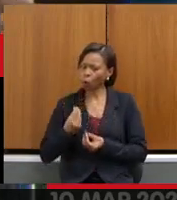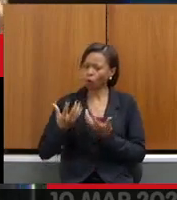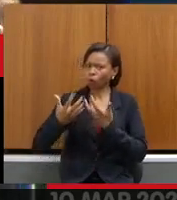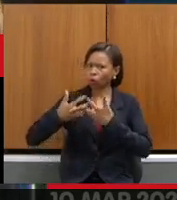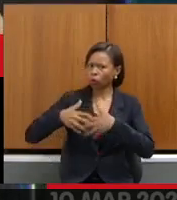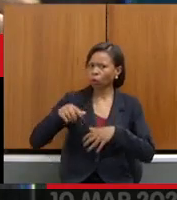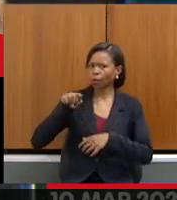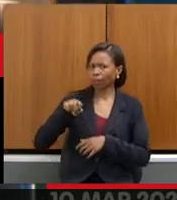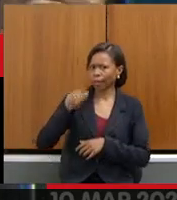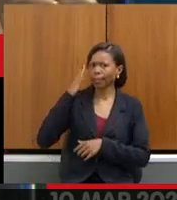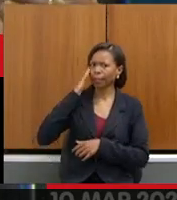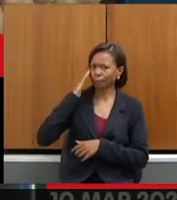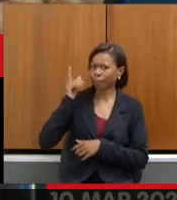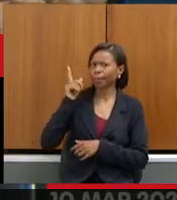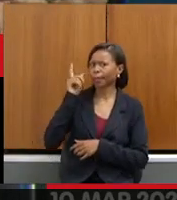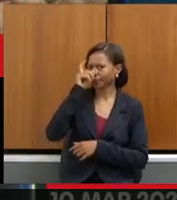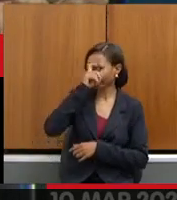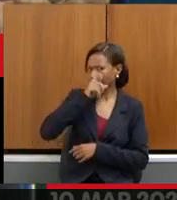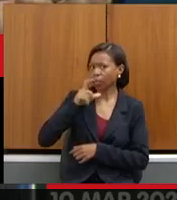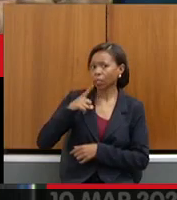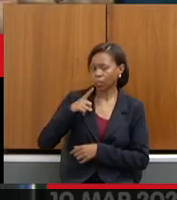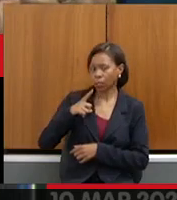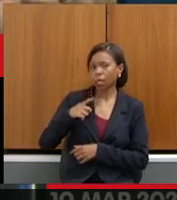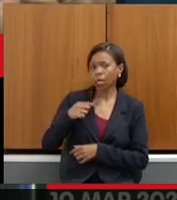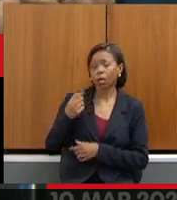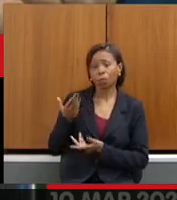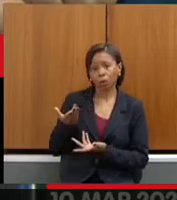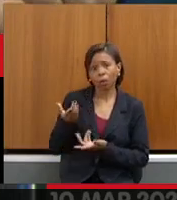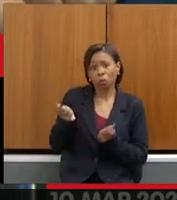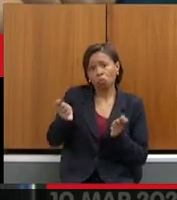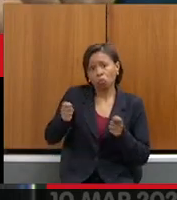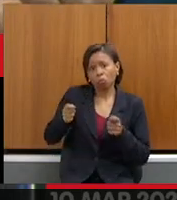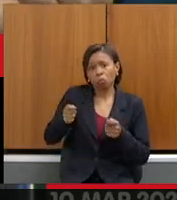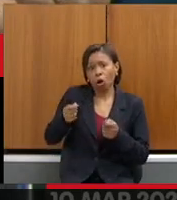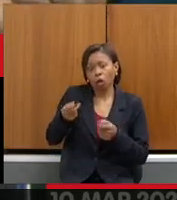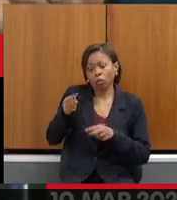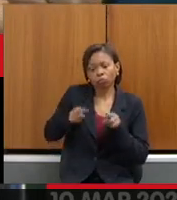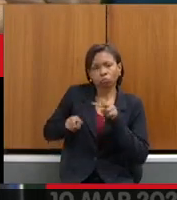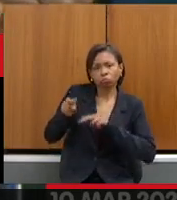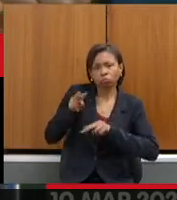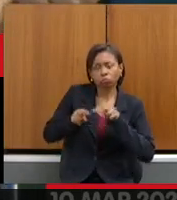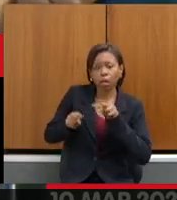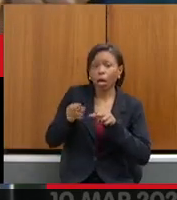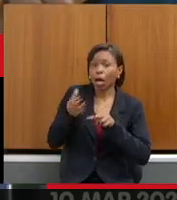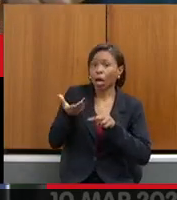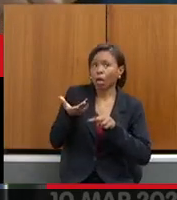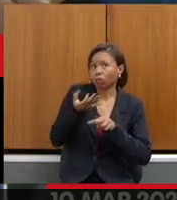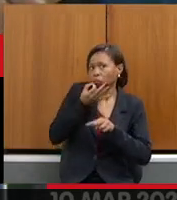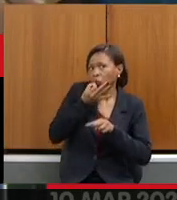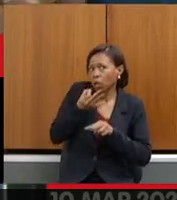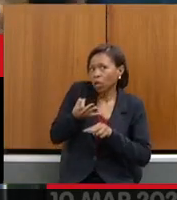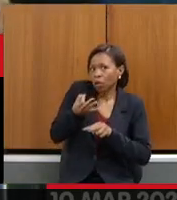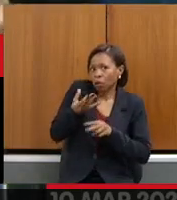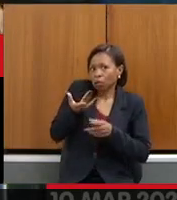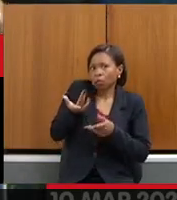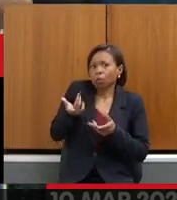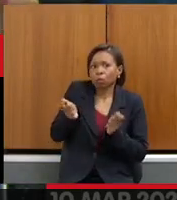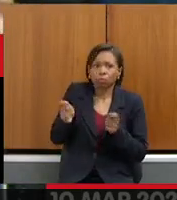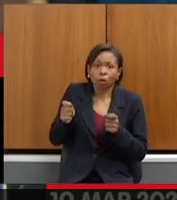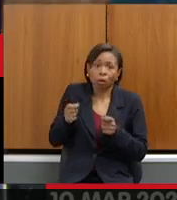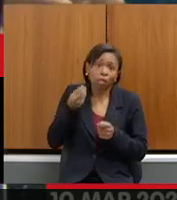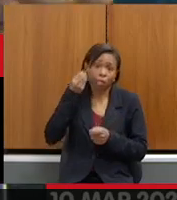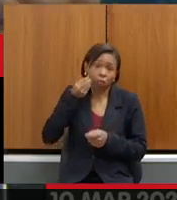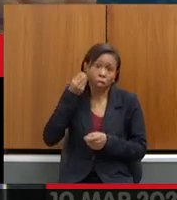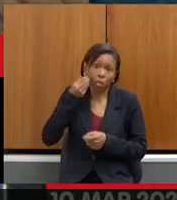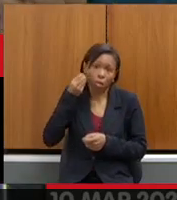que aí talvez ele tivesse a condição de fazer uma avaliação uma crítica não sei também Qual que